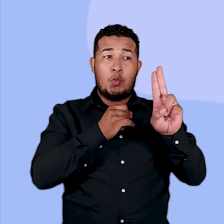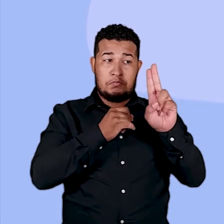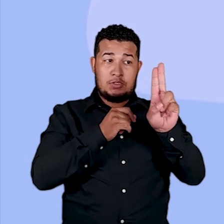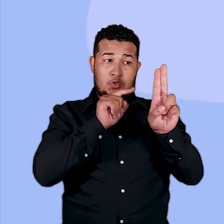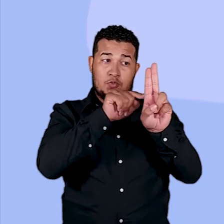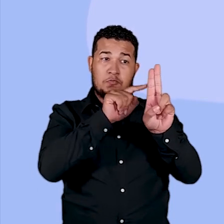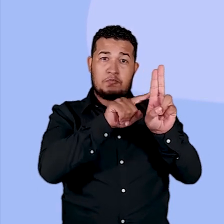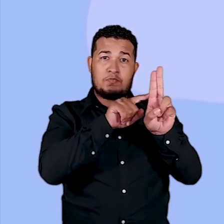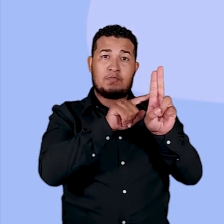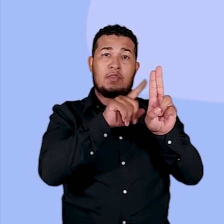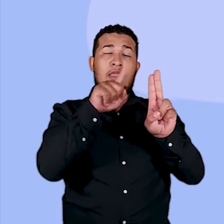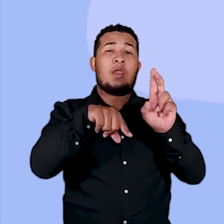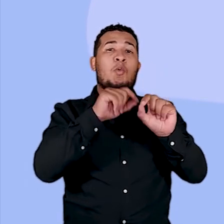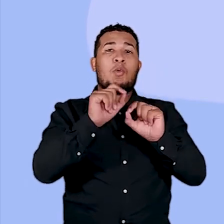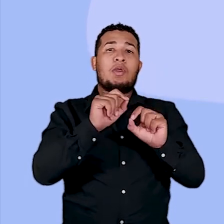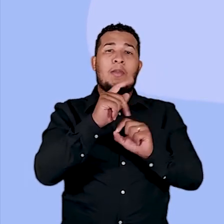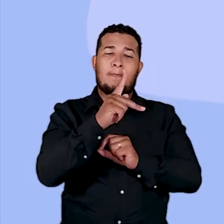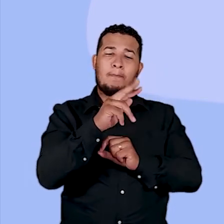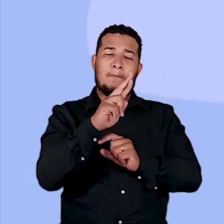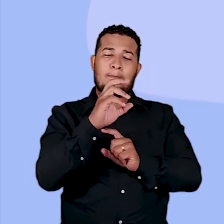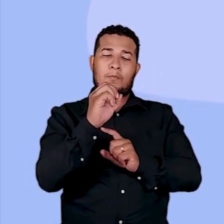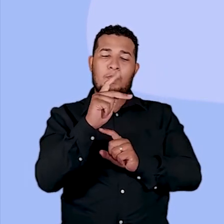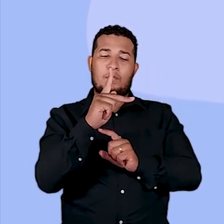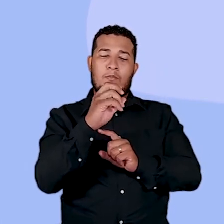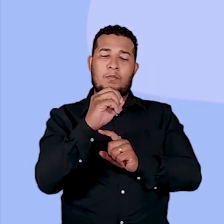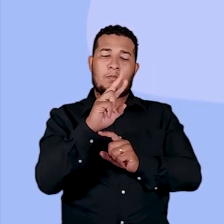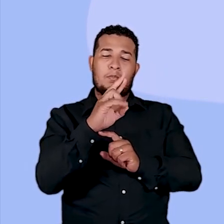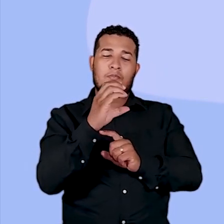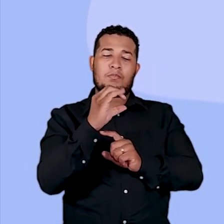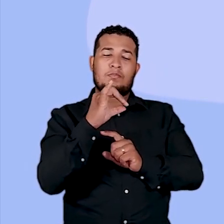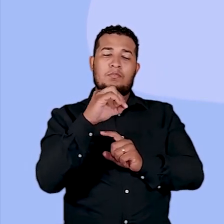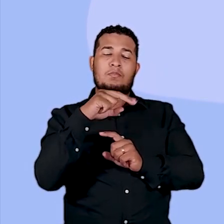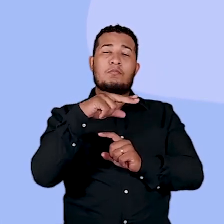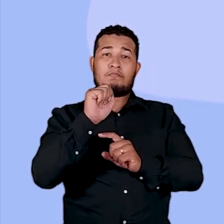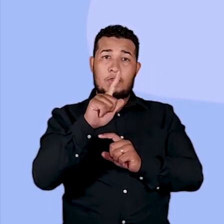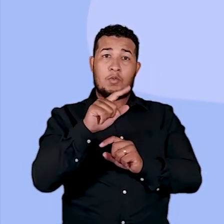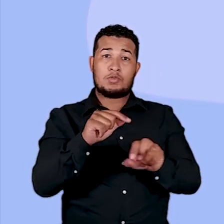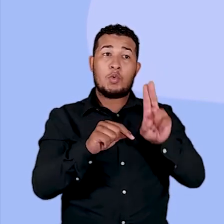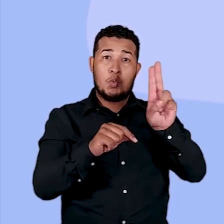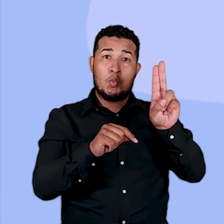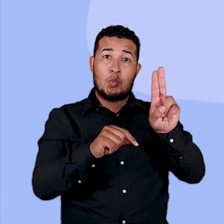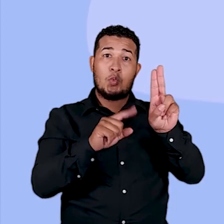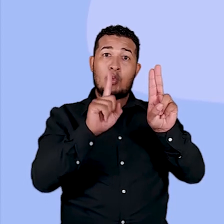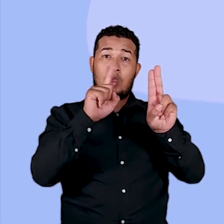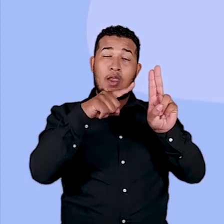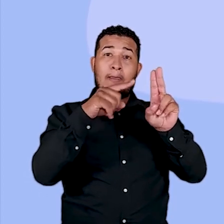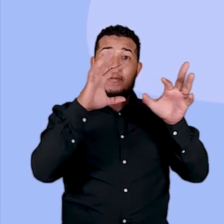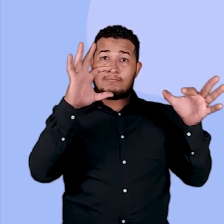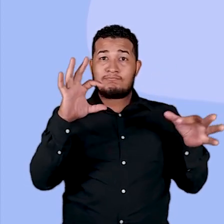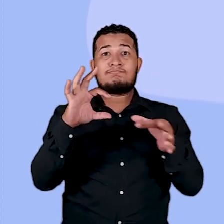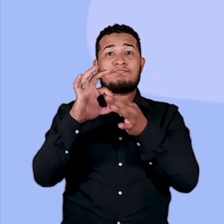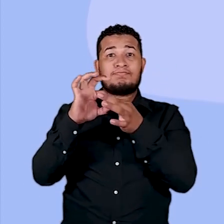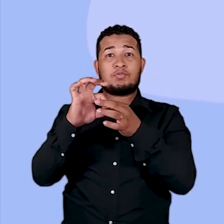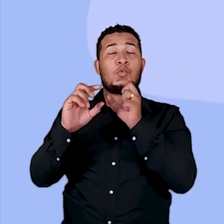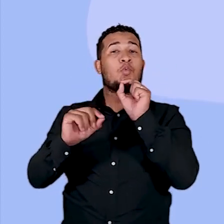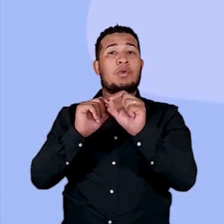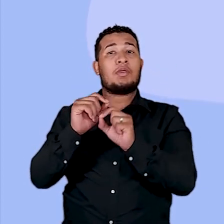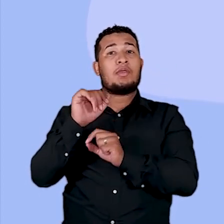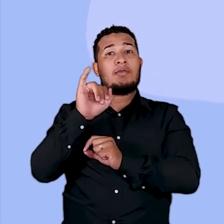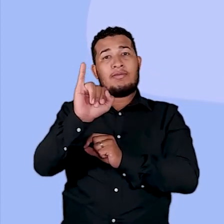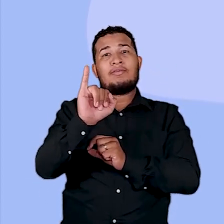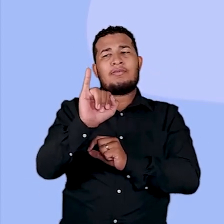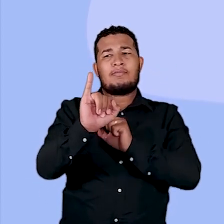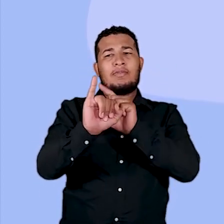que U, esse símbolo aí, ele se chama proporcional. Então aquele parágrafo está dizendo que esse U é